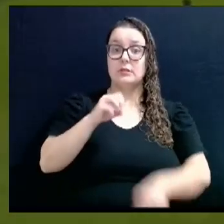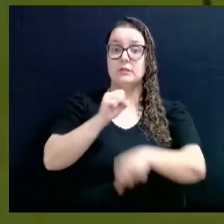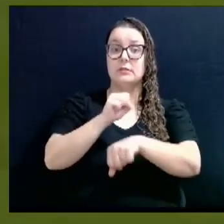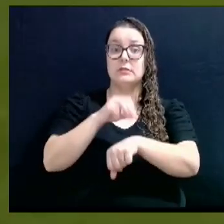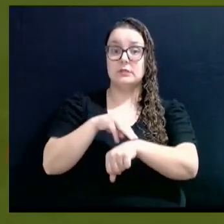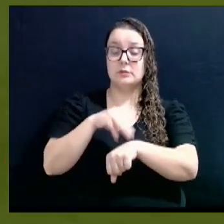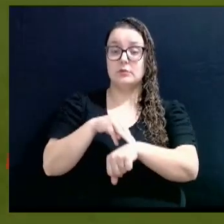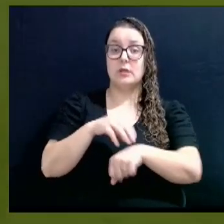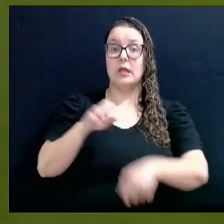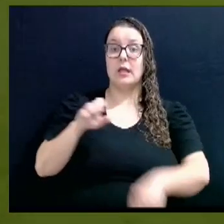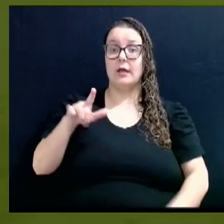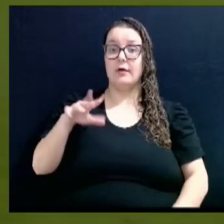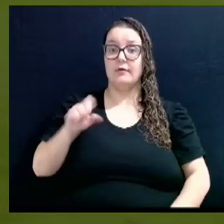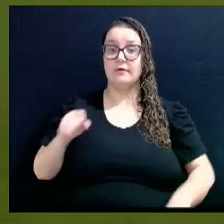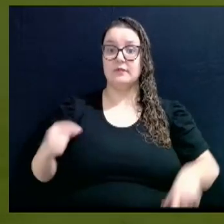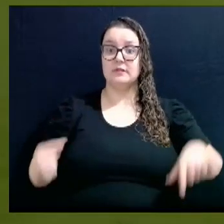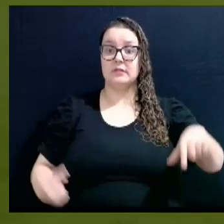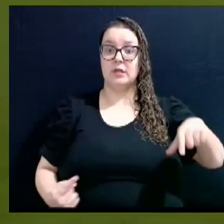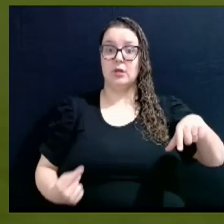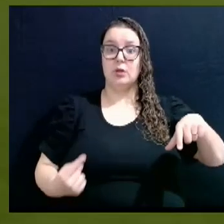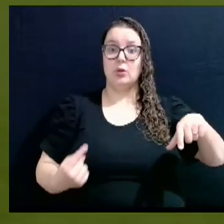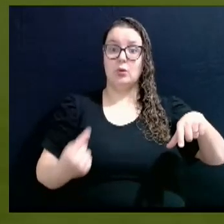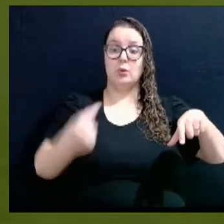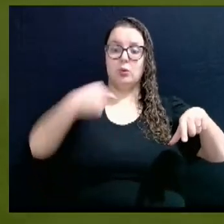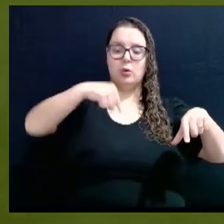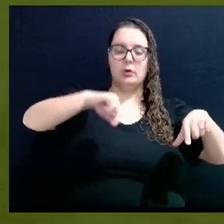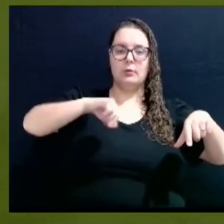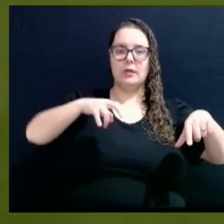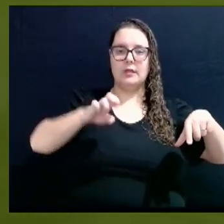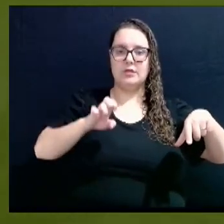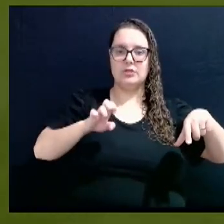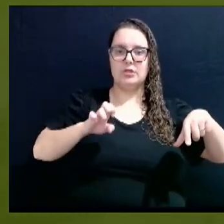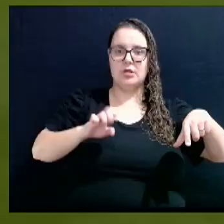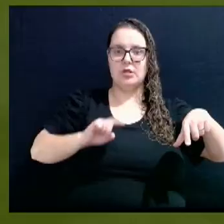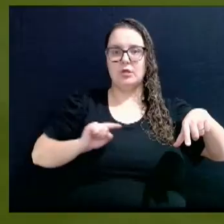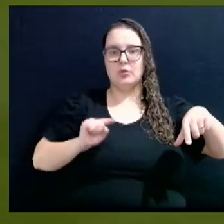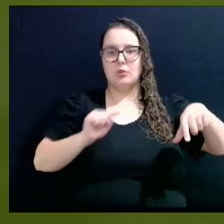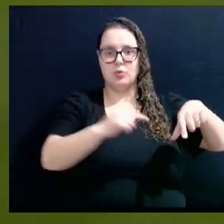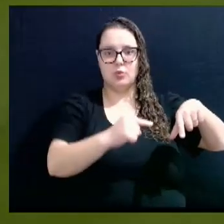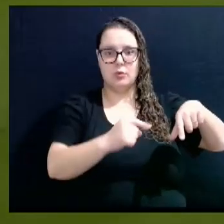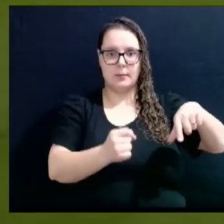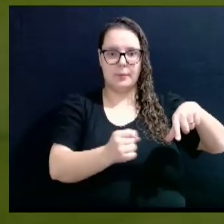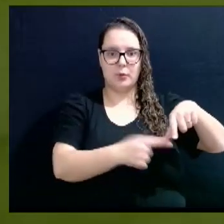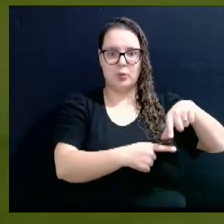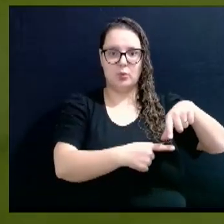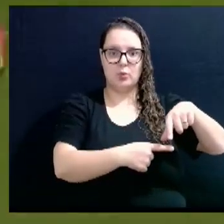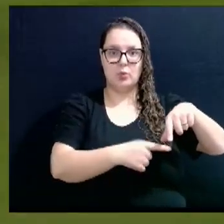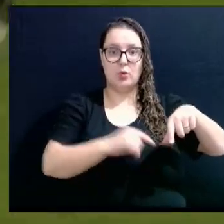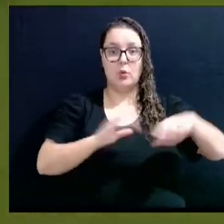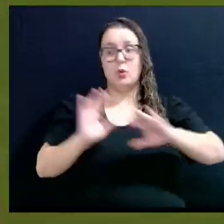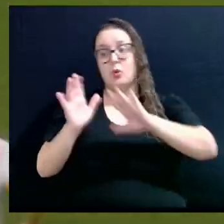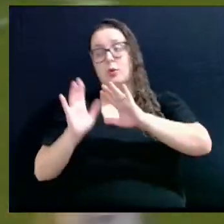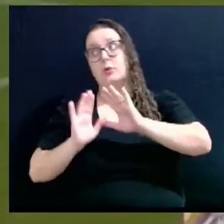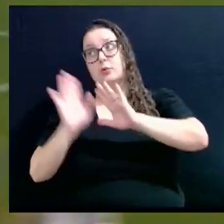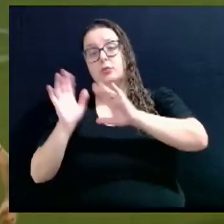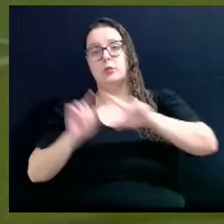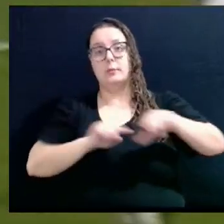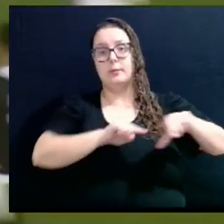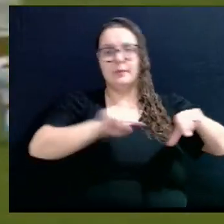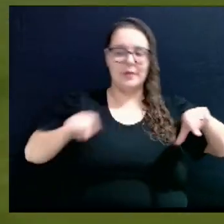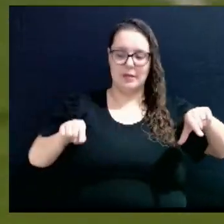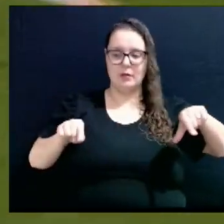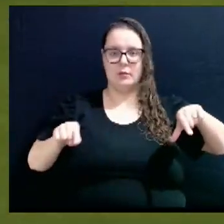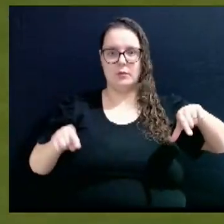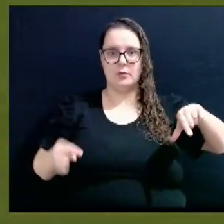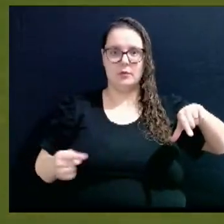mandou em elevação para Gé, que cortou a marcação e chutou. O goleiro espalmou para o meio da área e Toró